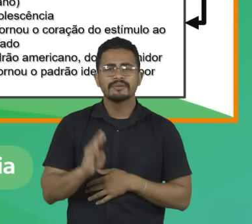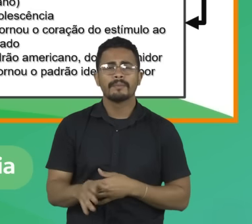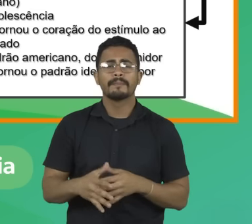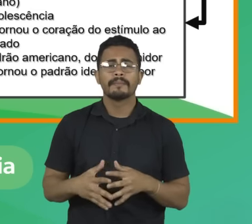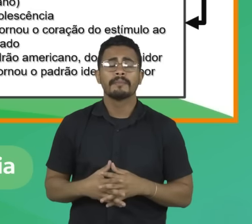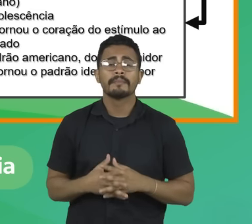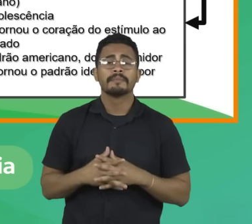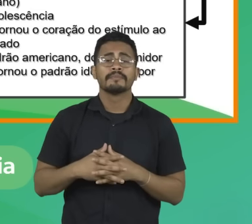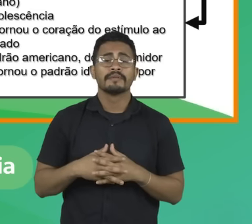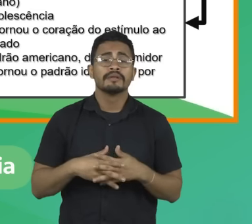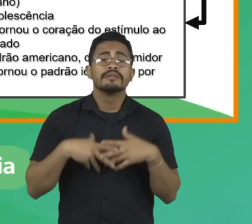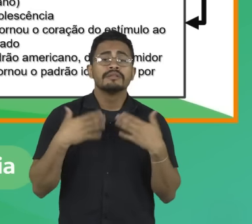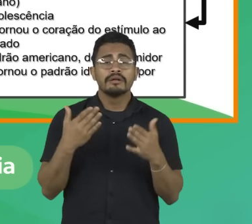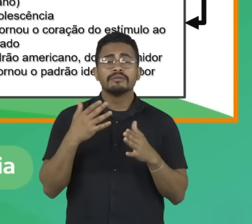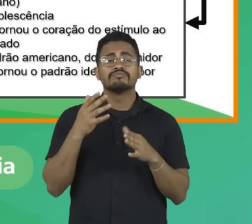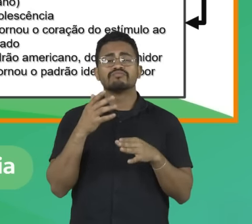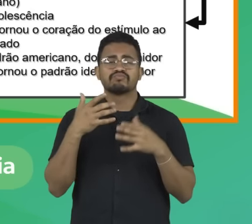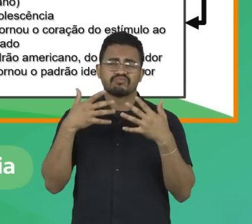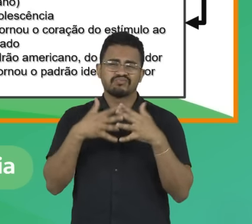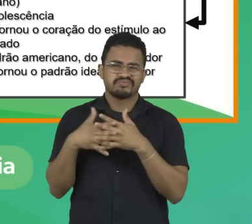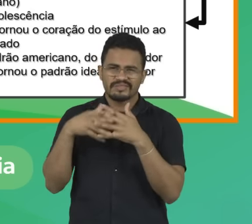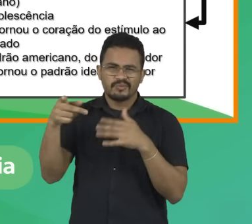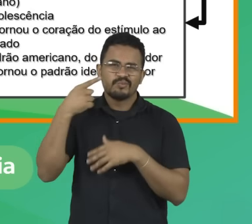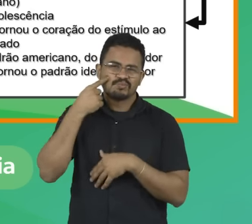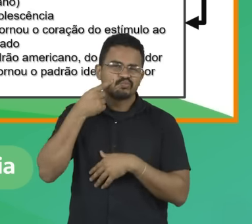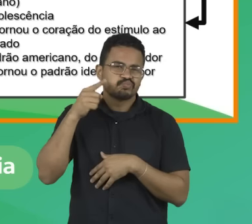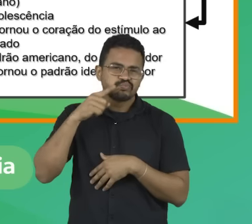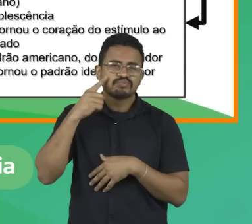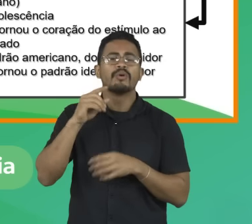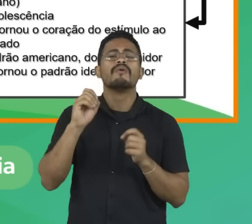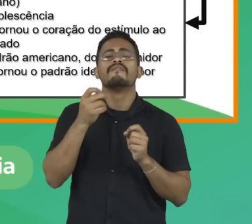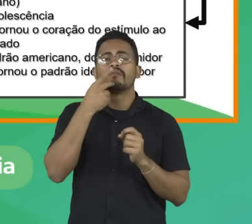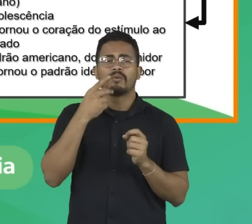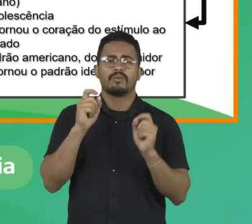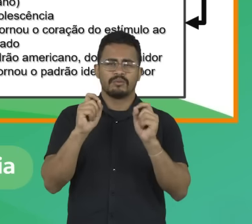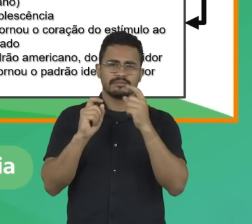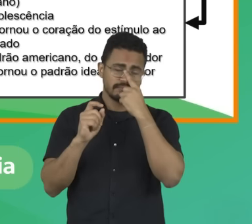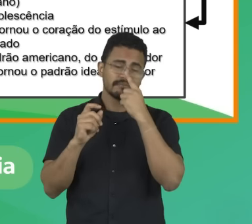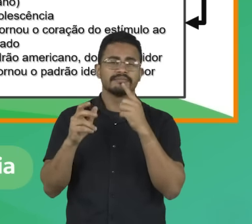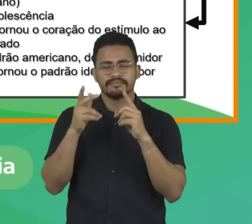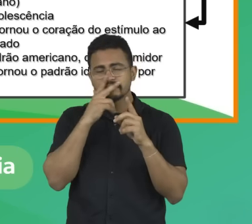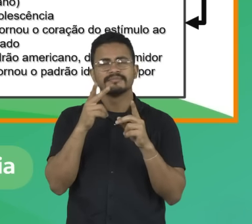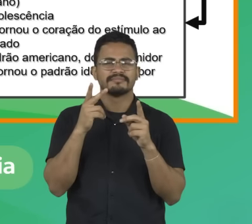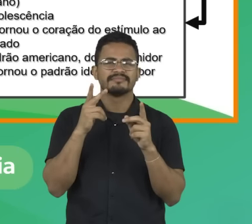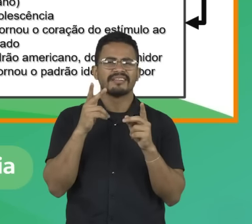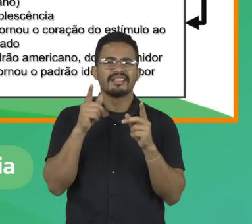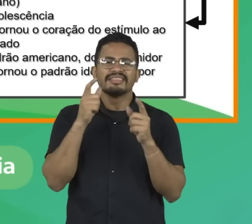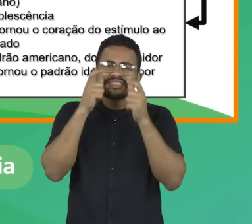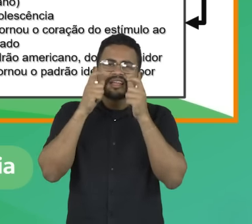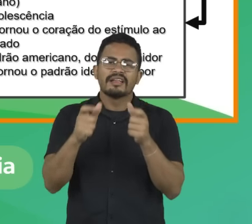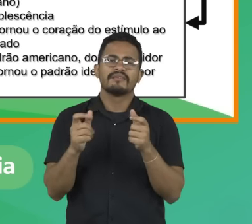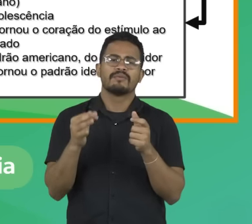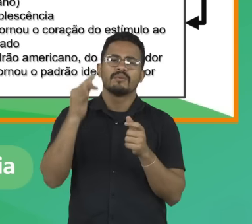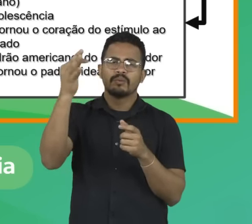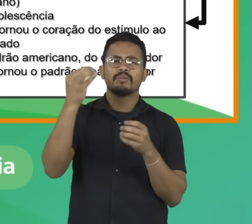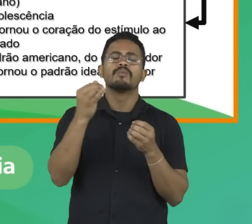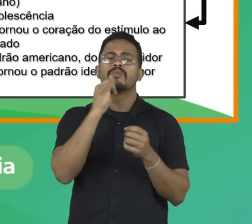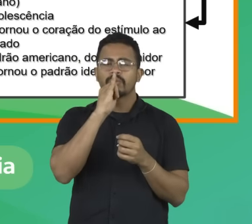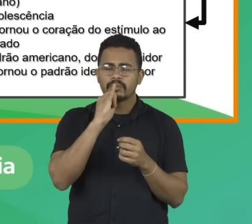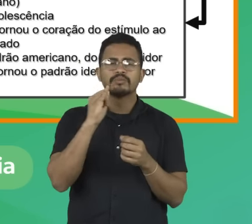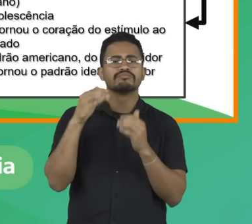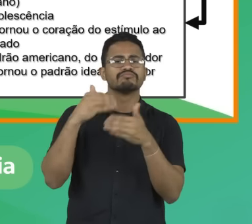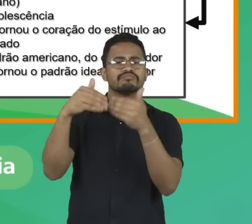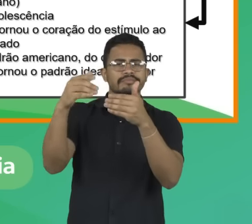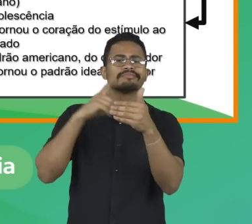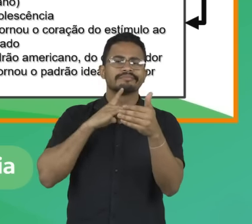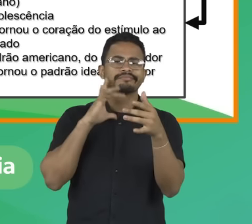Os Estados Unidos era visto como o interesse futuro, ou a estratégia futura de muitos países em desenvolvimento aliados aos Estados Unidos, como